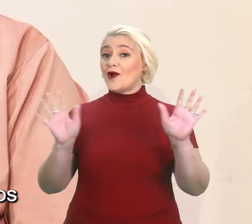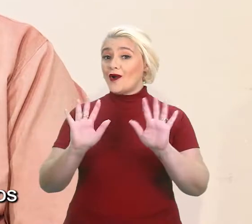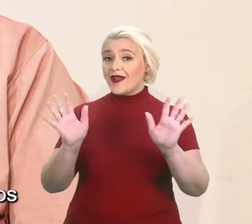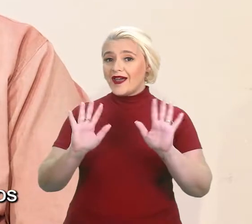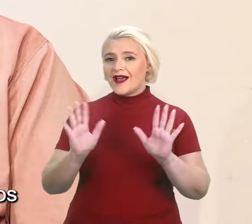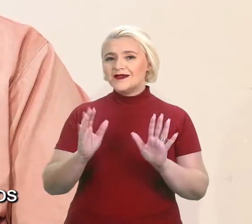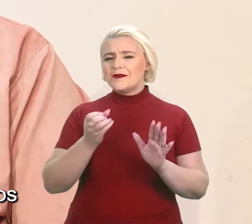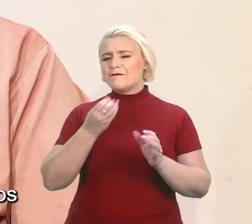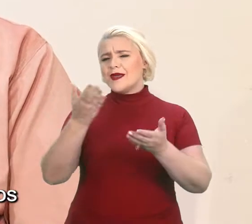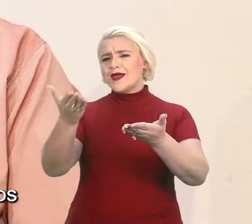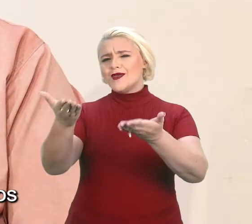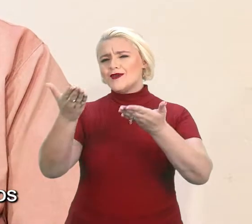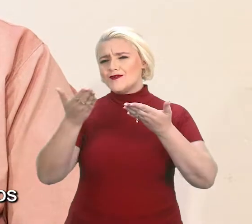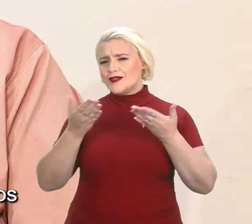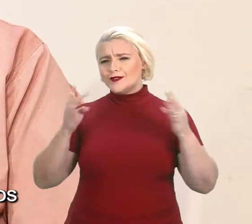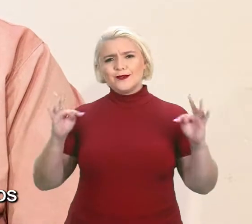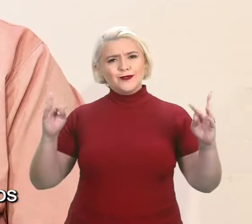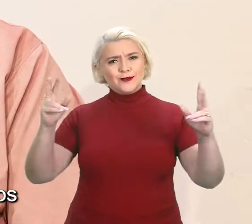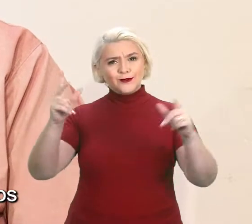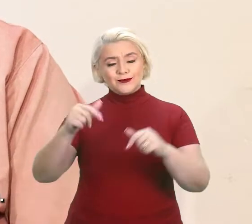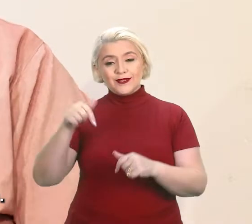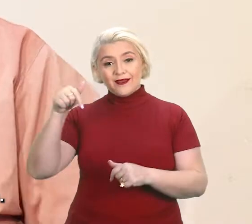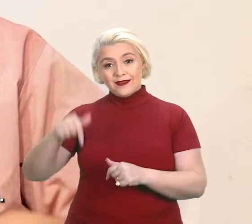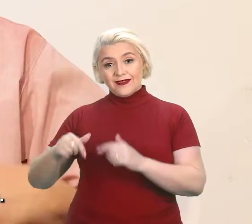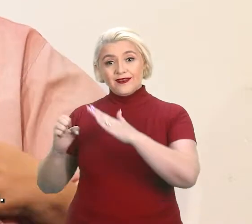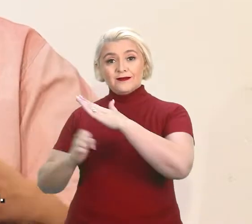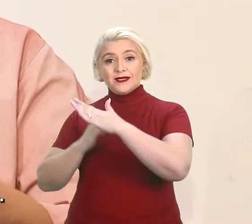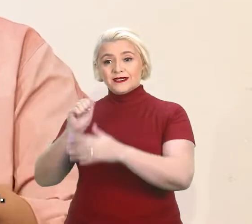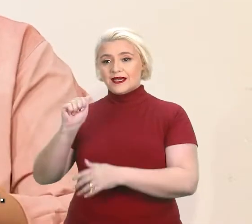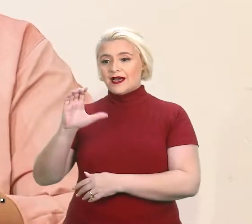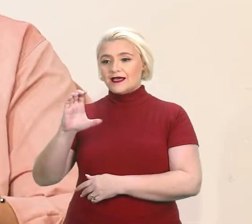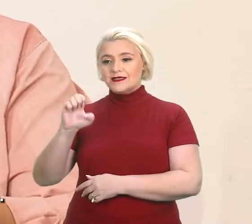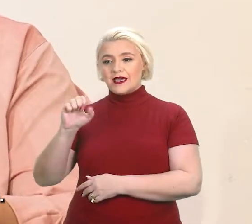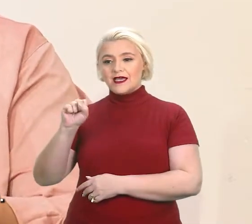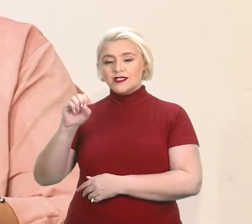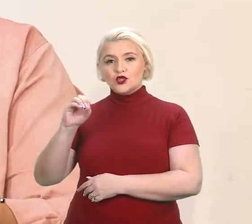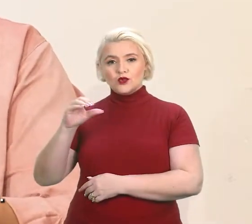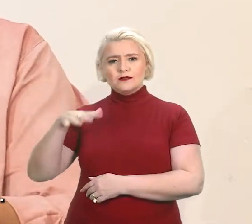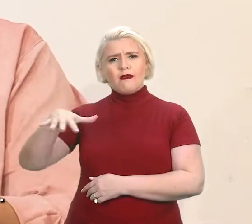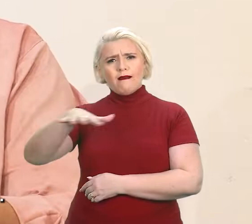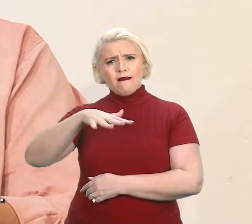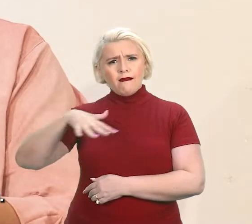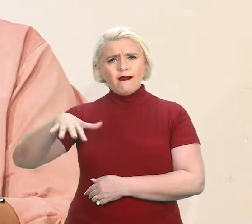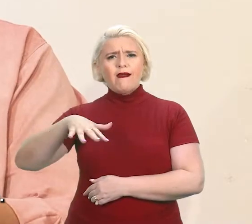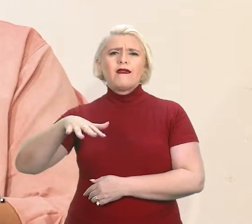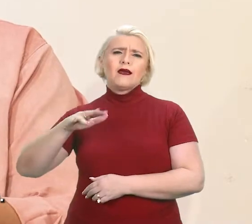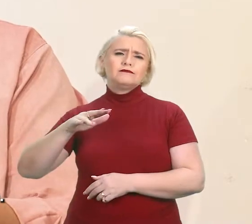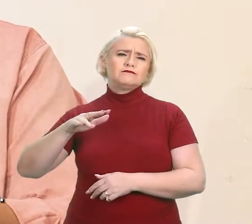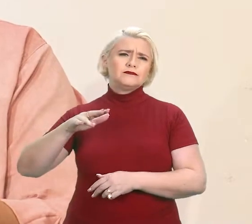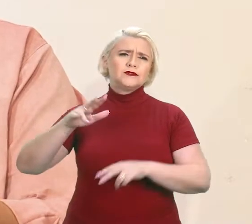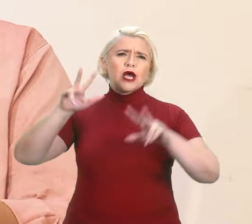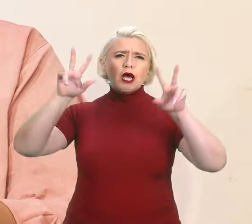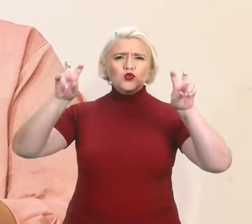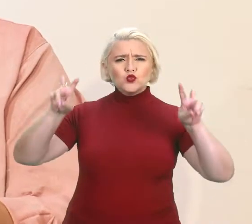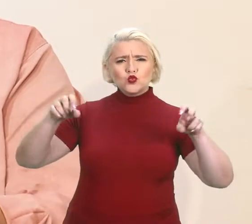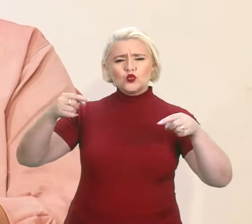Olá, sejam todos bem-vindos ao Acessos Podcast, o seu espaço de